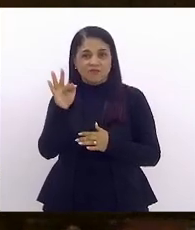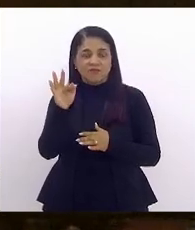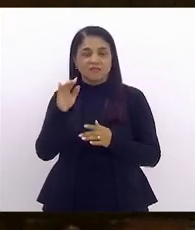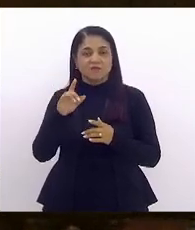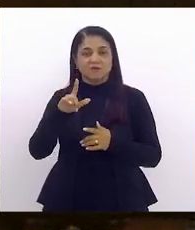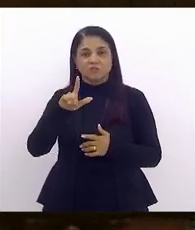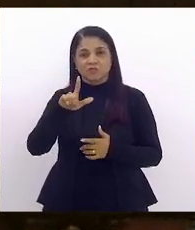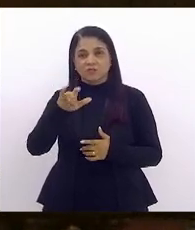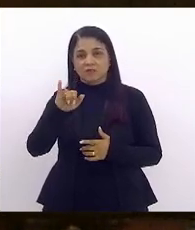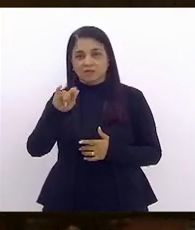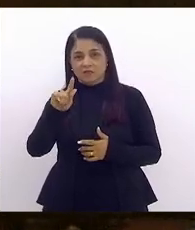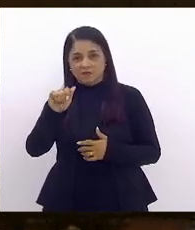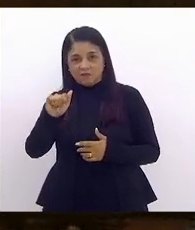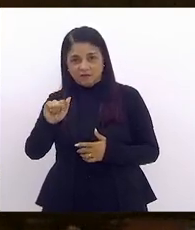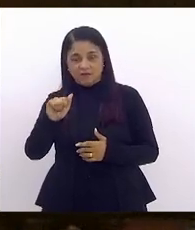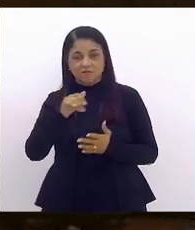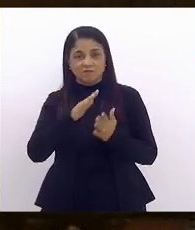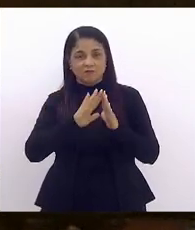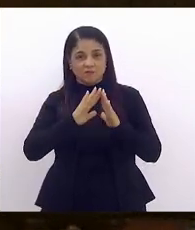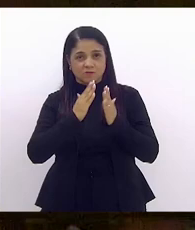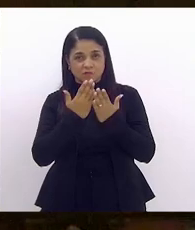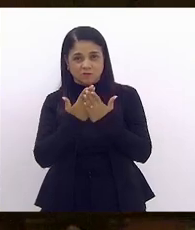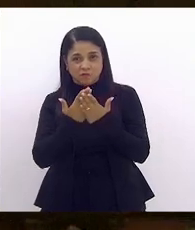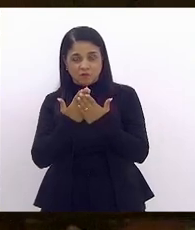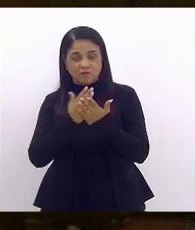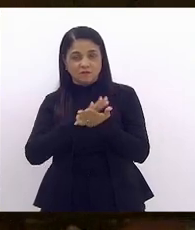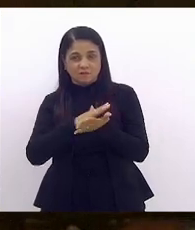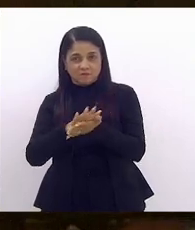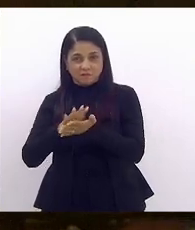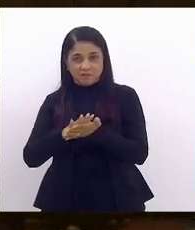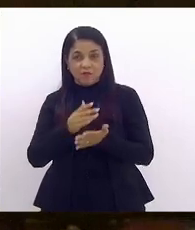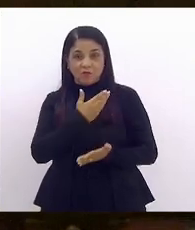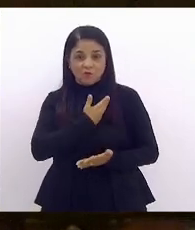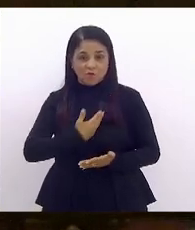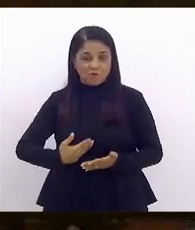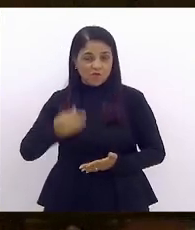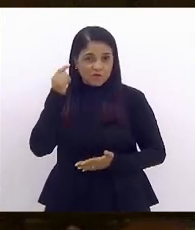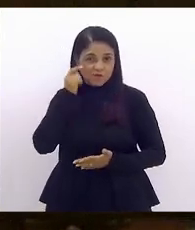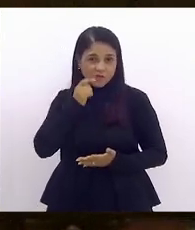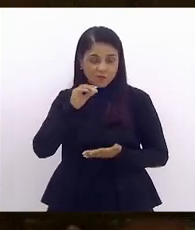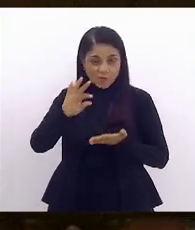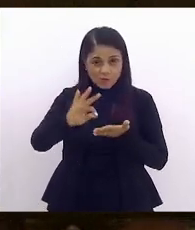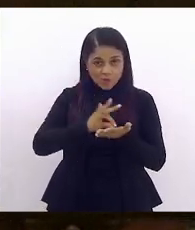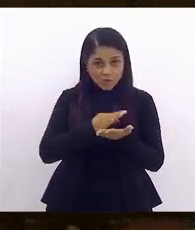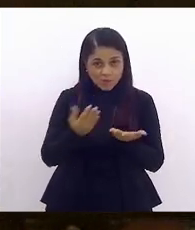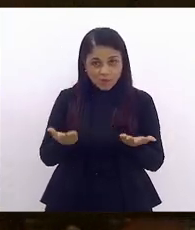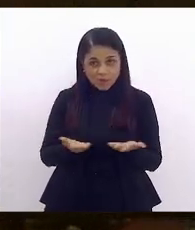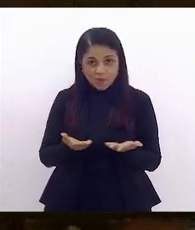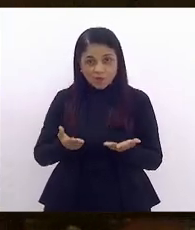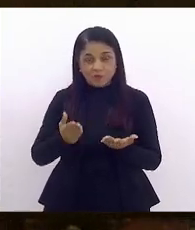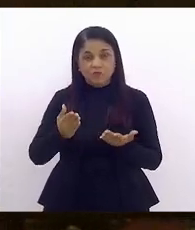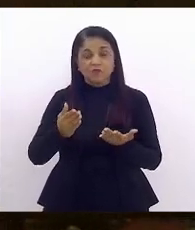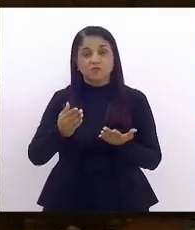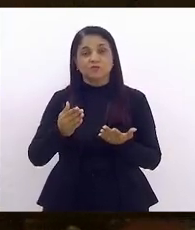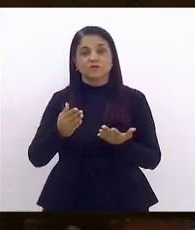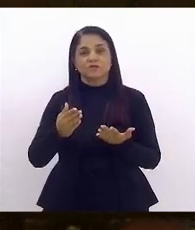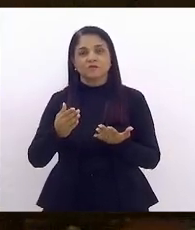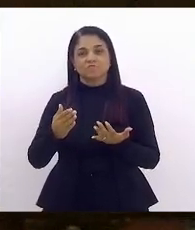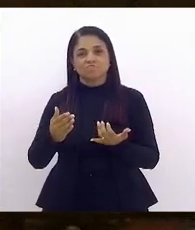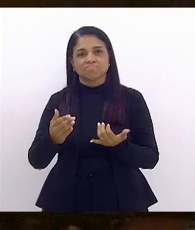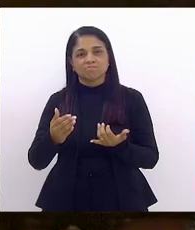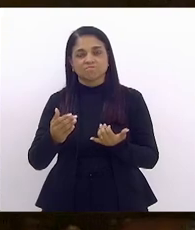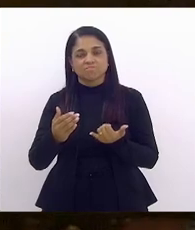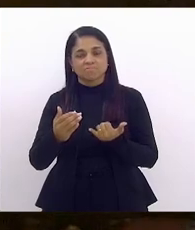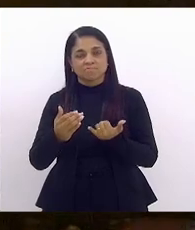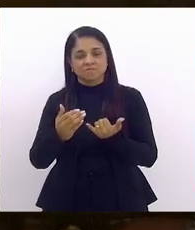Escola de Samba já sai na frente. Por um lado, o governador sancionou hoje que é o tombamento e a volta da nossa